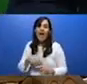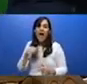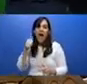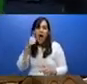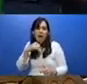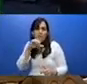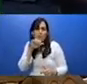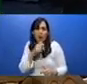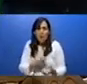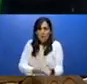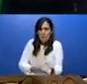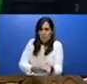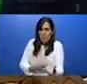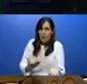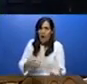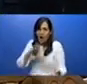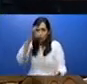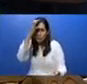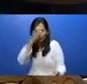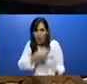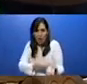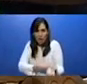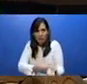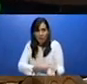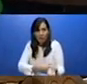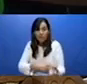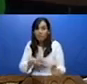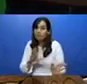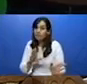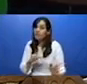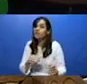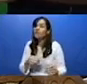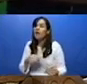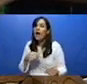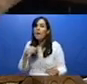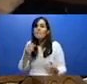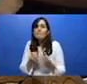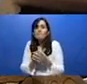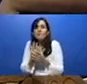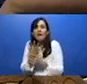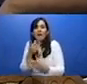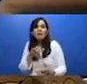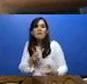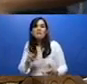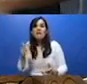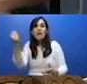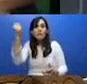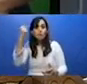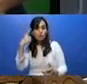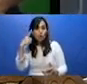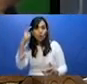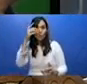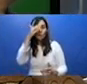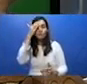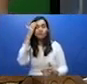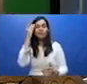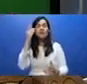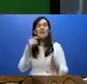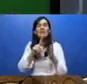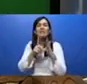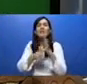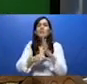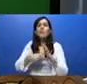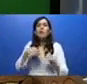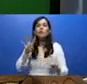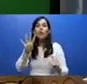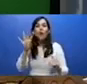titia que está em casa, tá bom? Pegue uma planta que já está acostumada a ficar no sol. Depois de 4 dias, o que